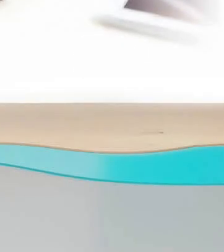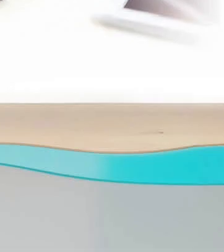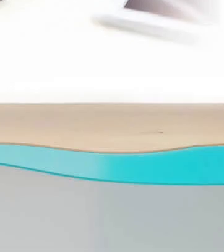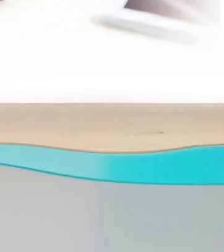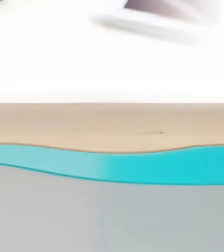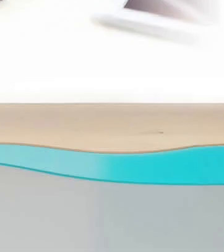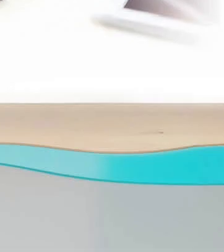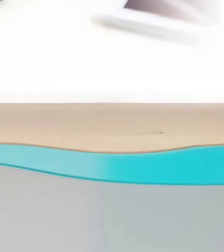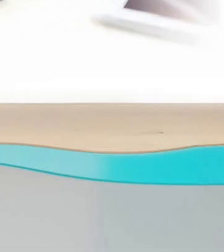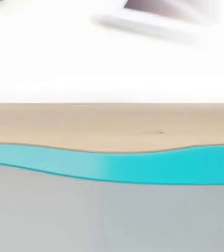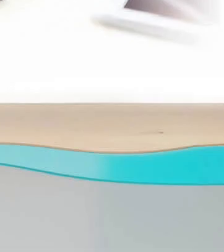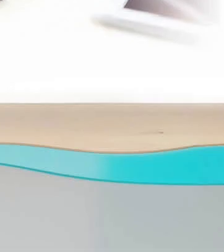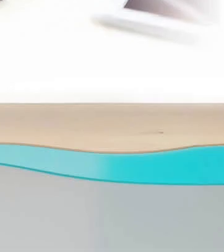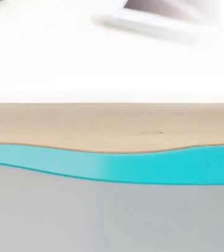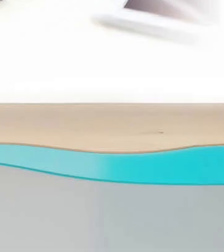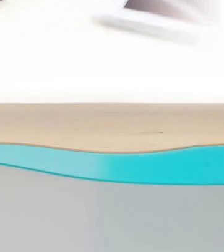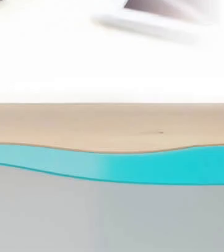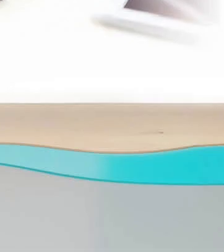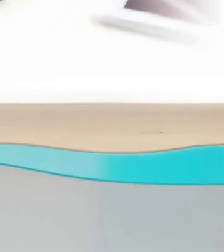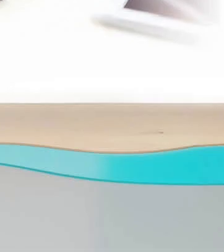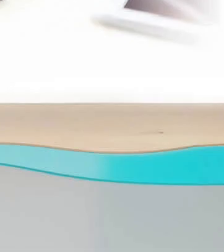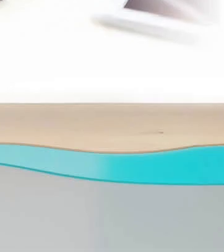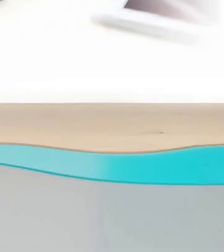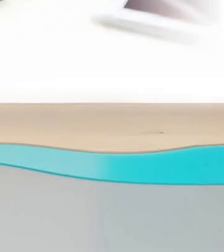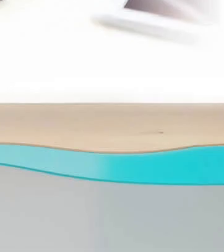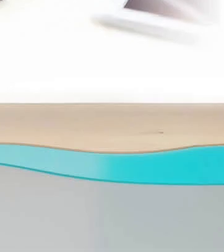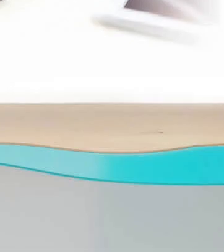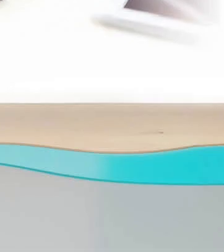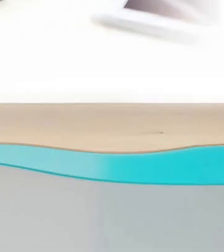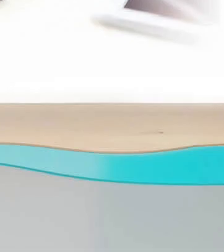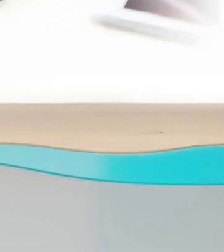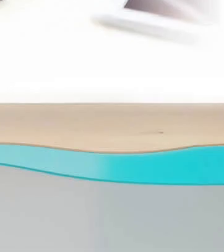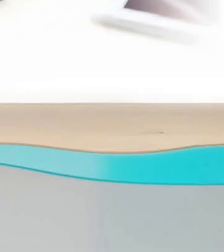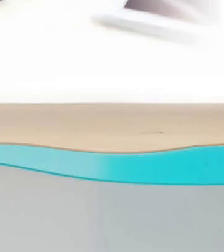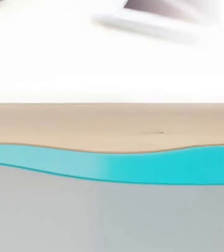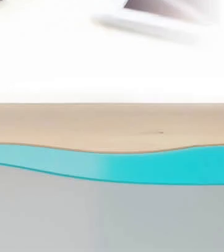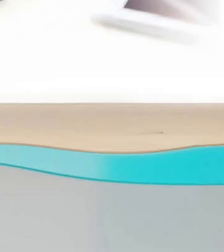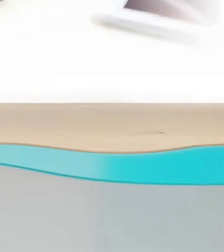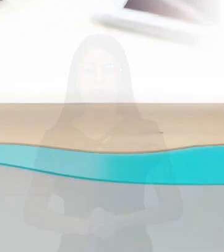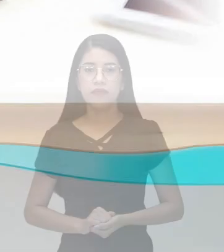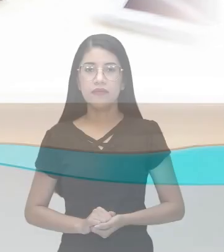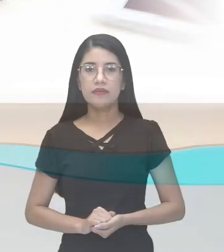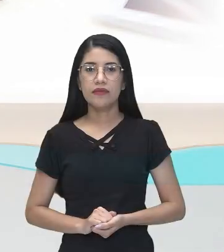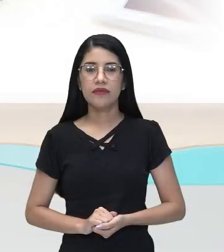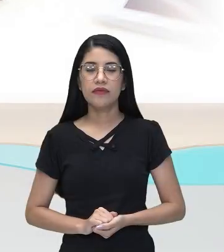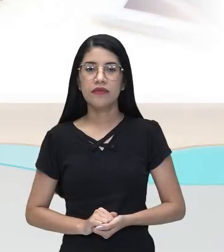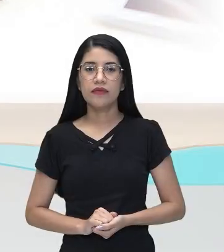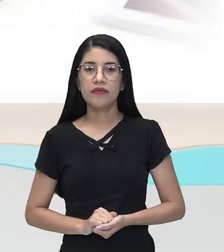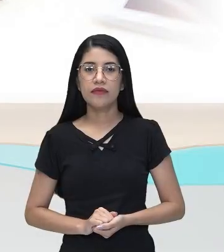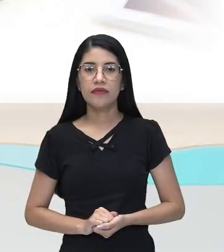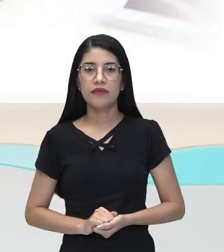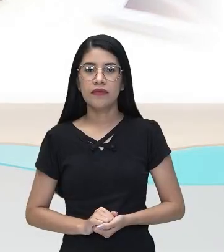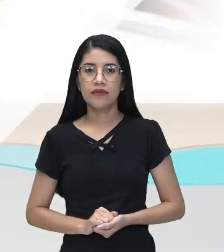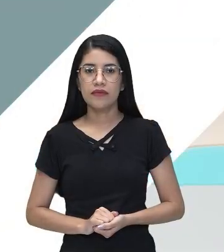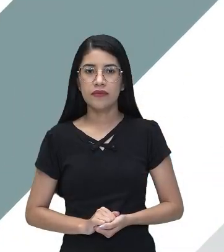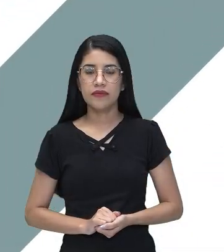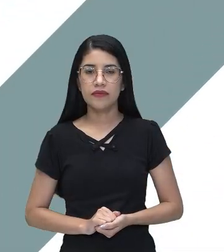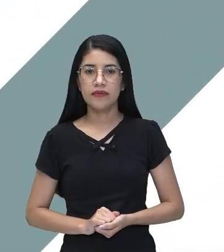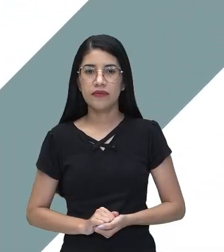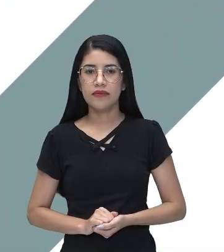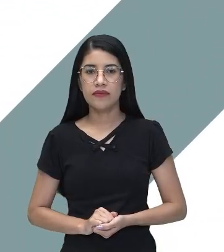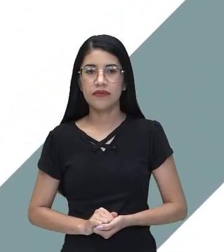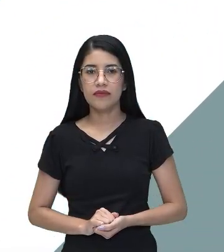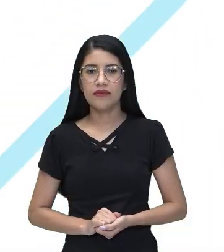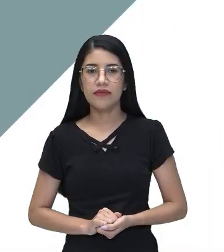ok? Mas há vários fatores que influenciam nos níveis de pressão arterial, que nós vamos ver agora. Vamos lá ver, rapidinho, vamos lá.